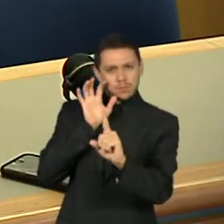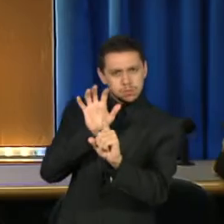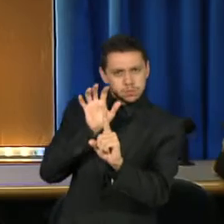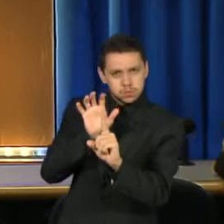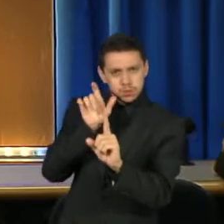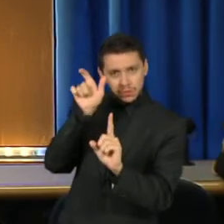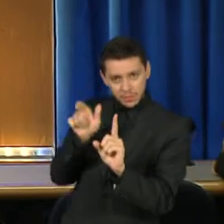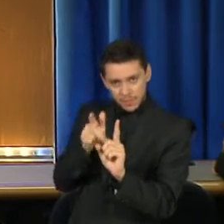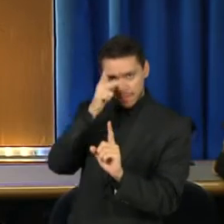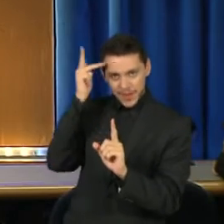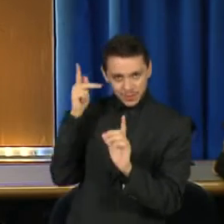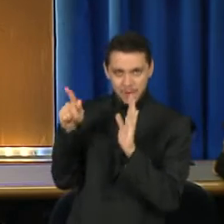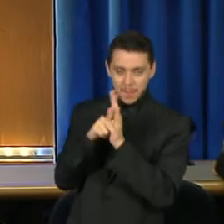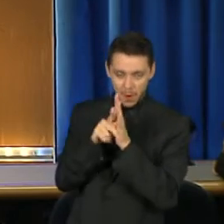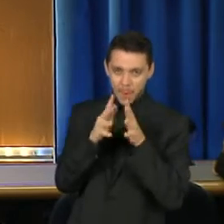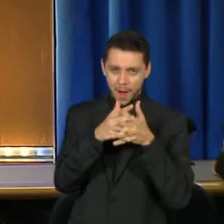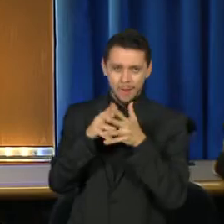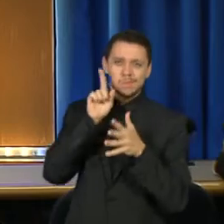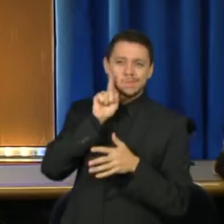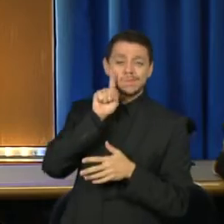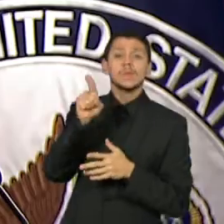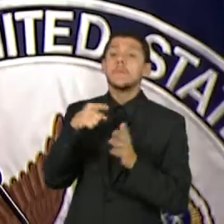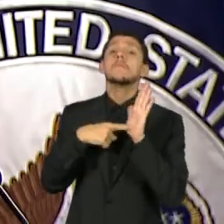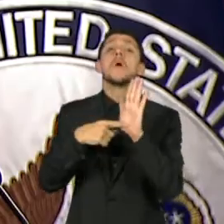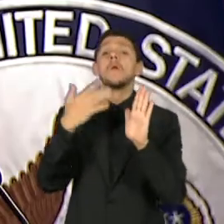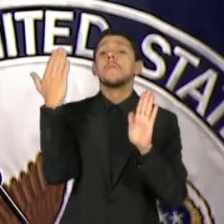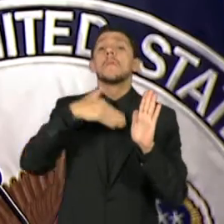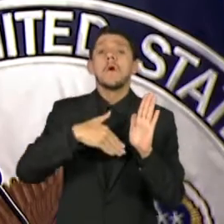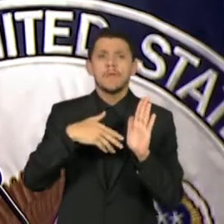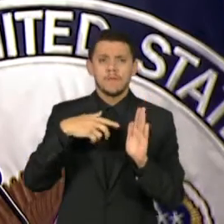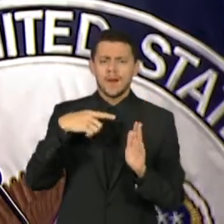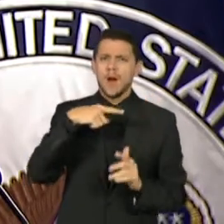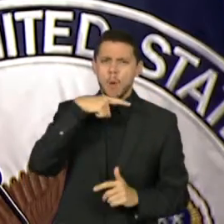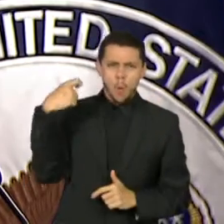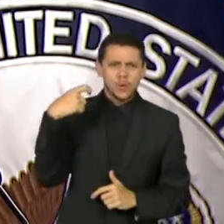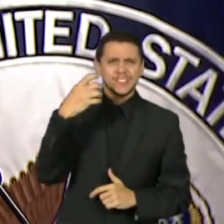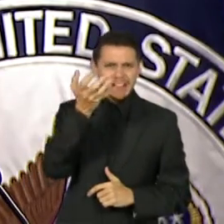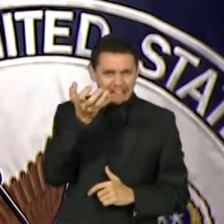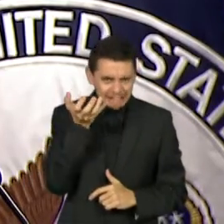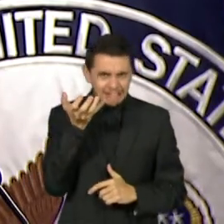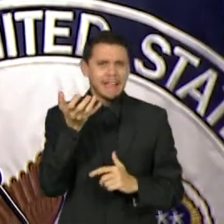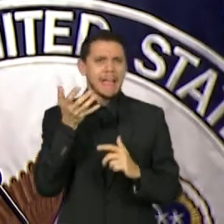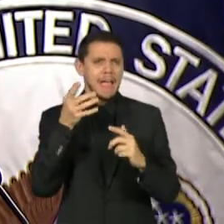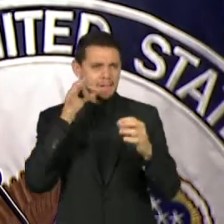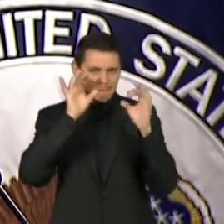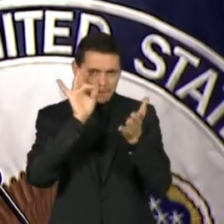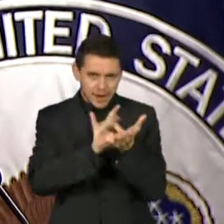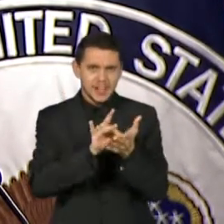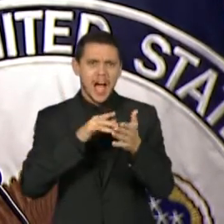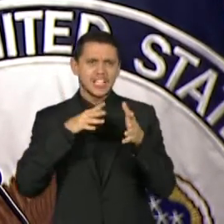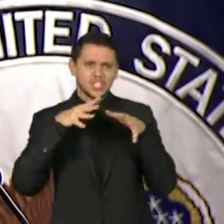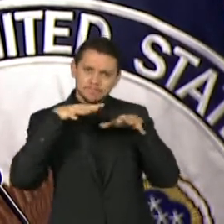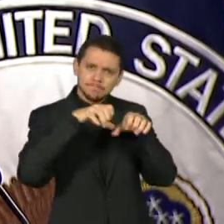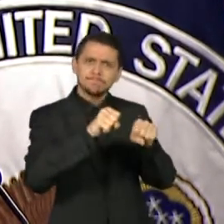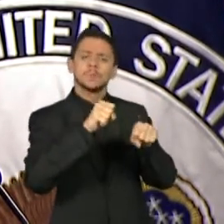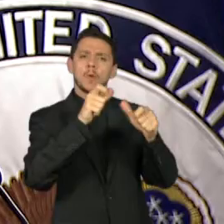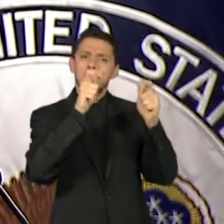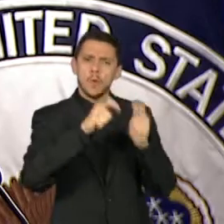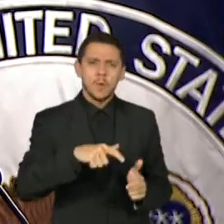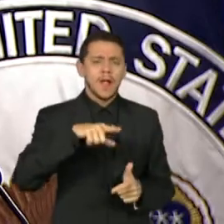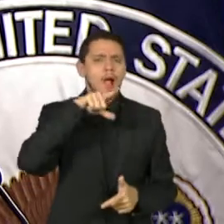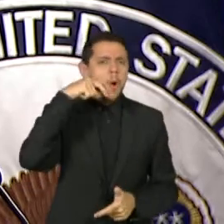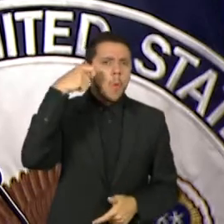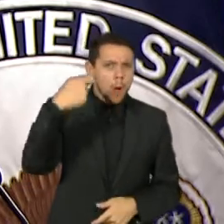americano a apresentar provas de que a Rússia tem, de fato, planos de agredir a Ucrânia. As acusações ficaram só